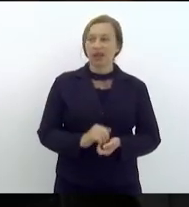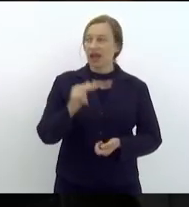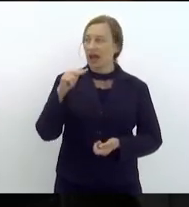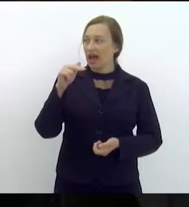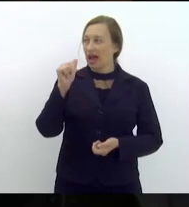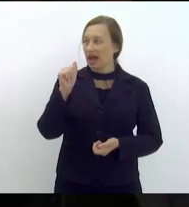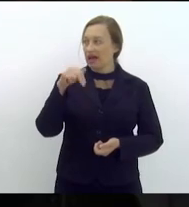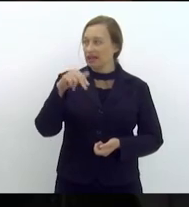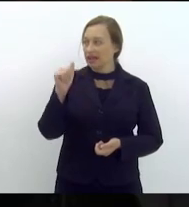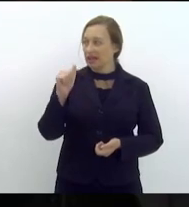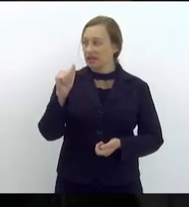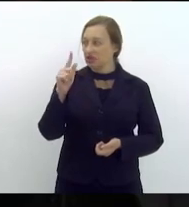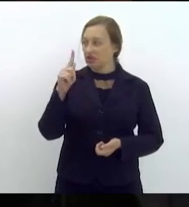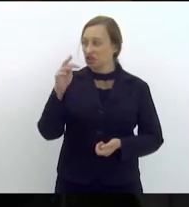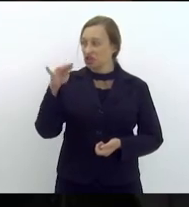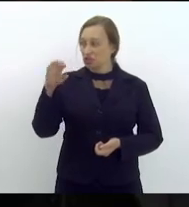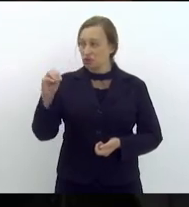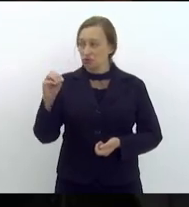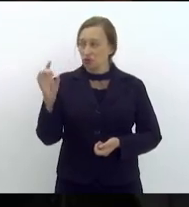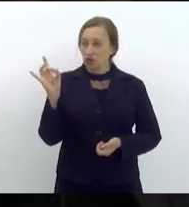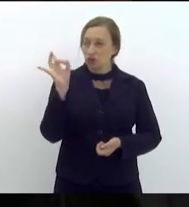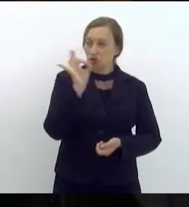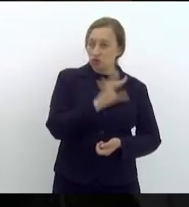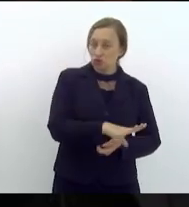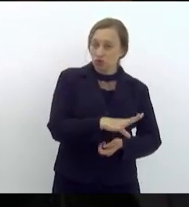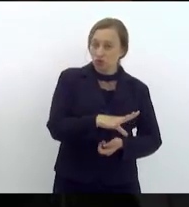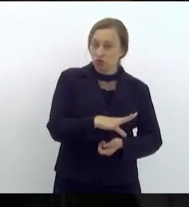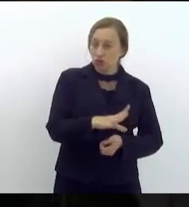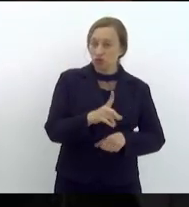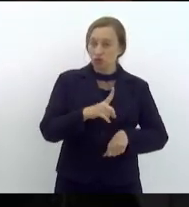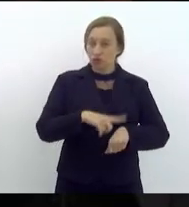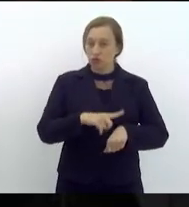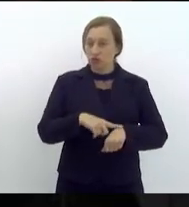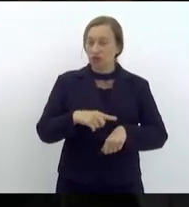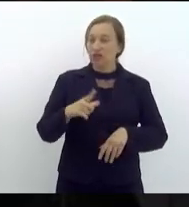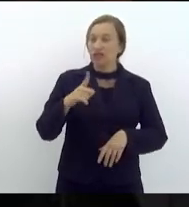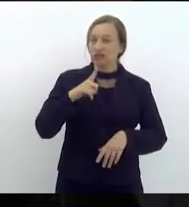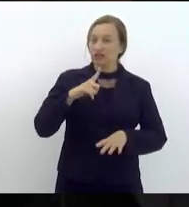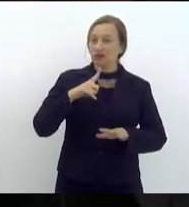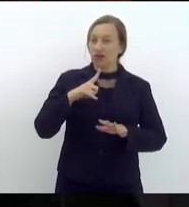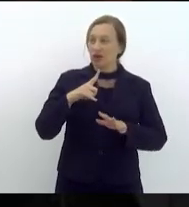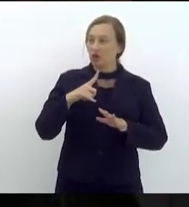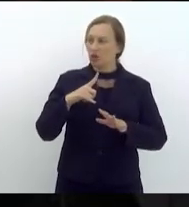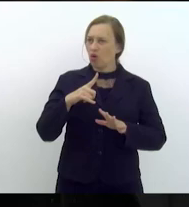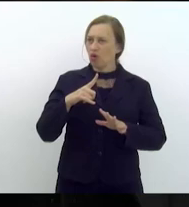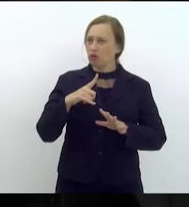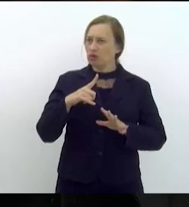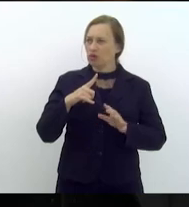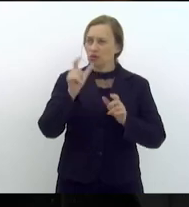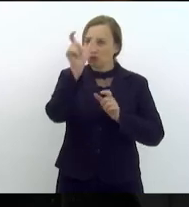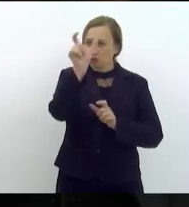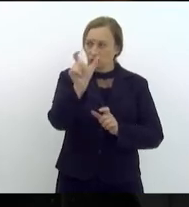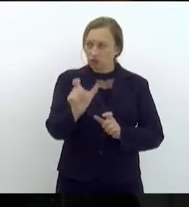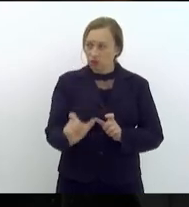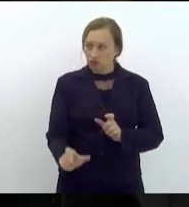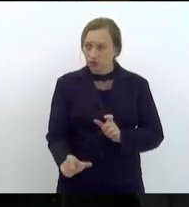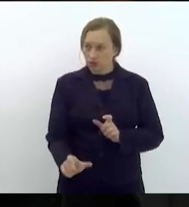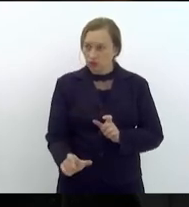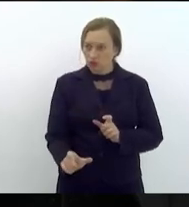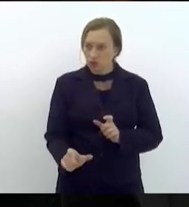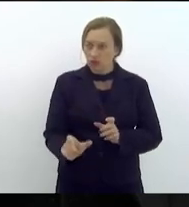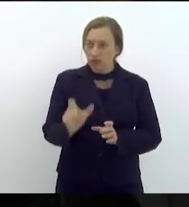analgésico de última instância se tiver com a coluna empenada e Tramal não curar